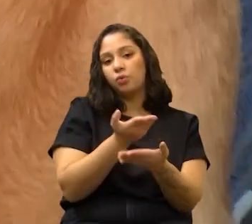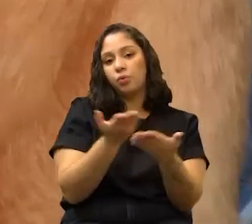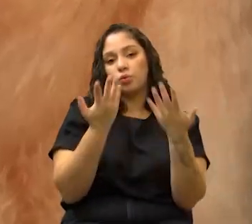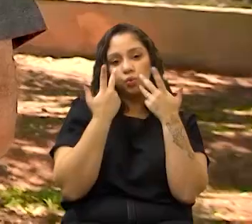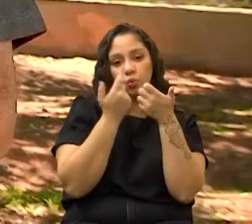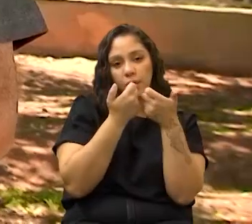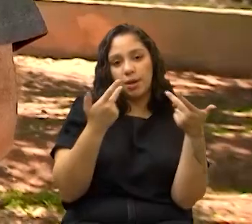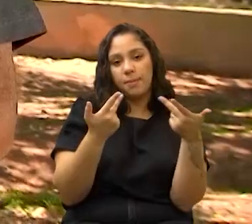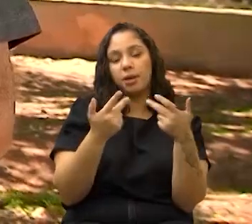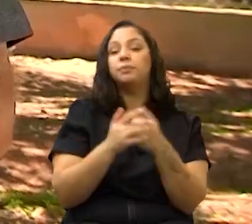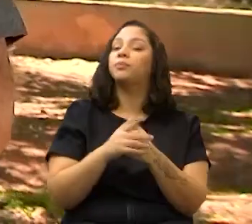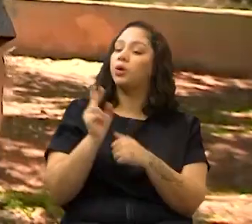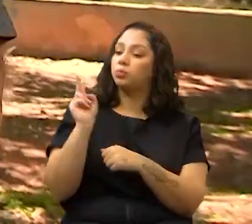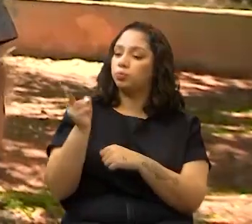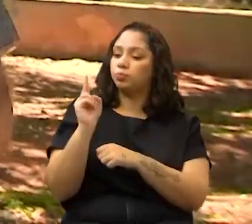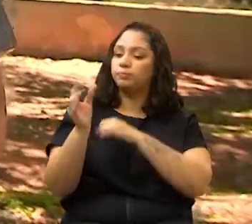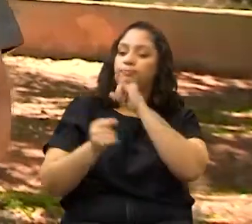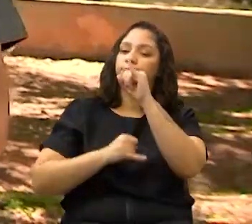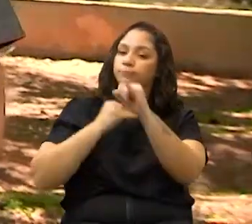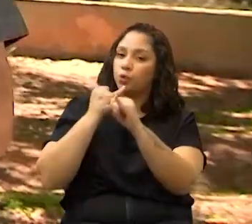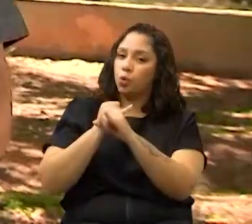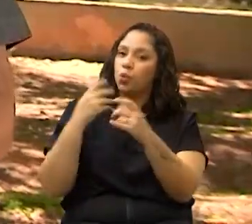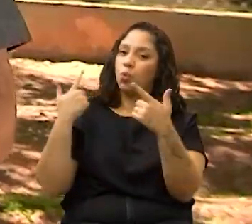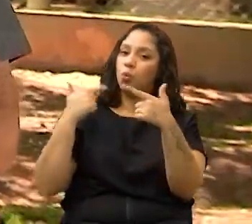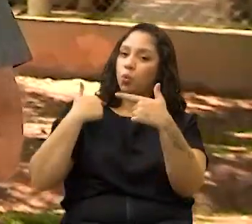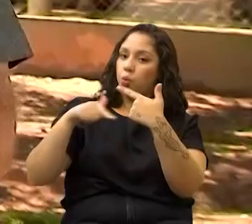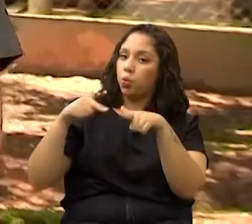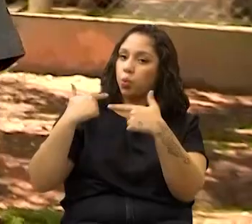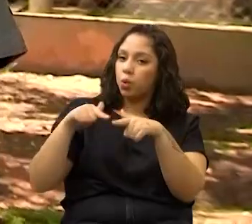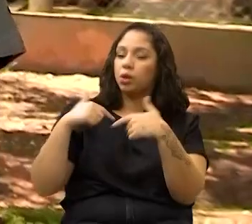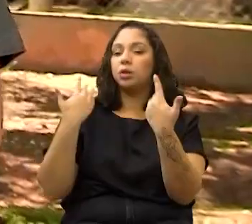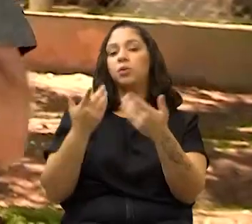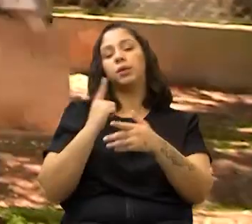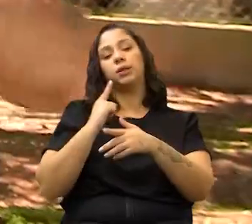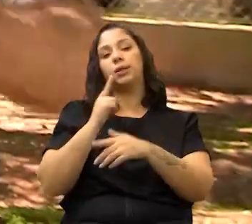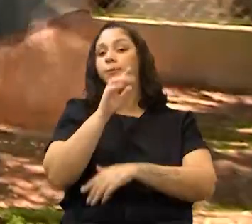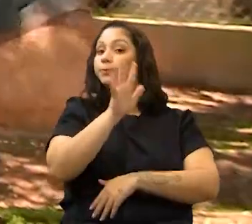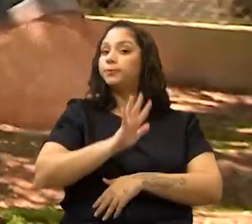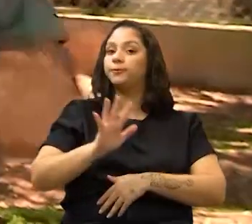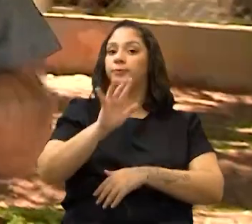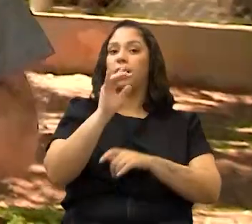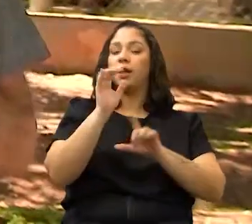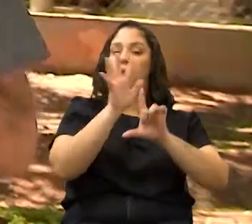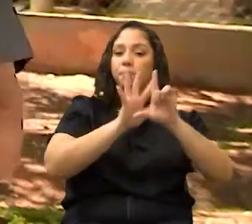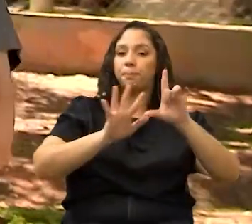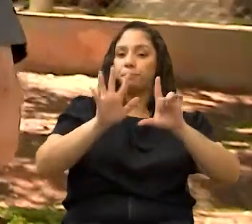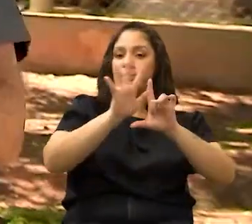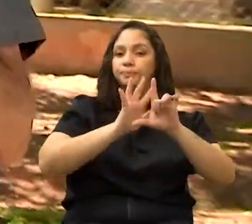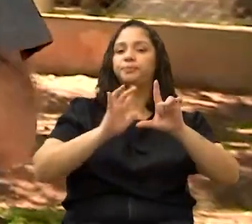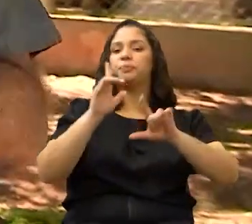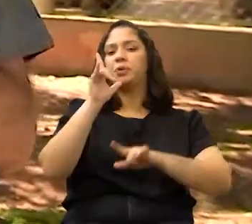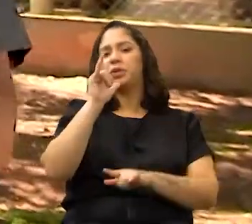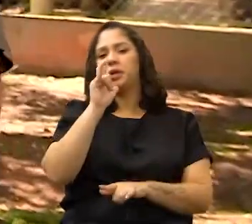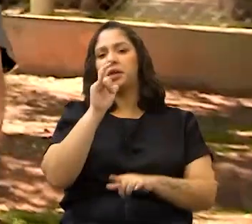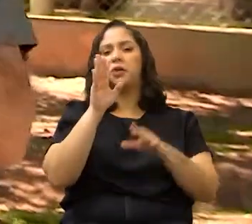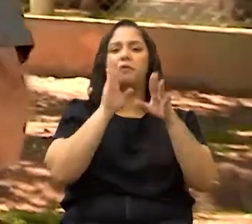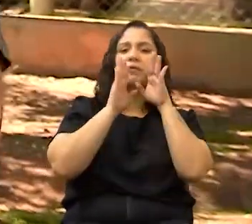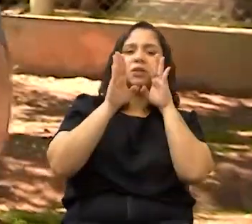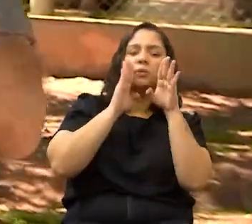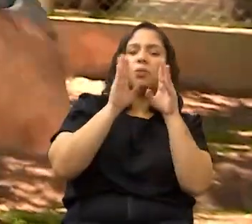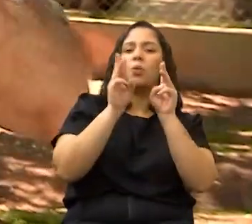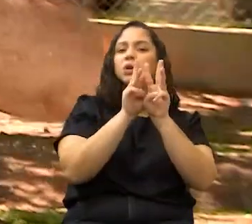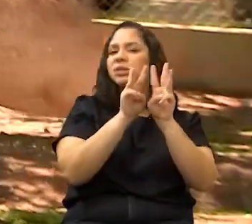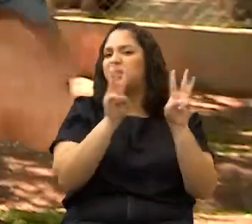cuidados. Então a gente trabalha muito no digital, tá? Então a nossa mídia social, de uma forma geral, as redes